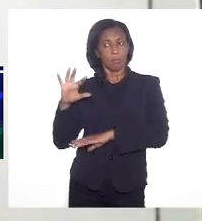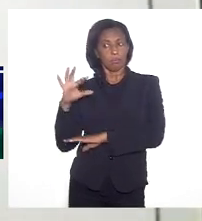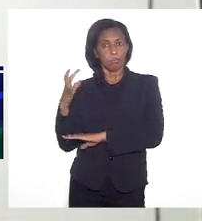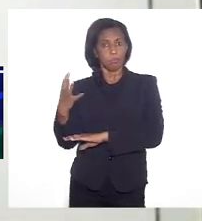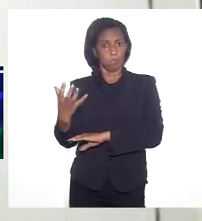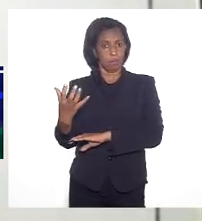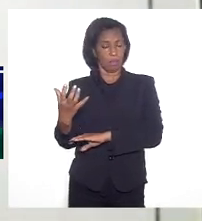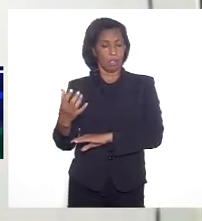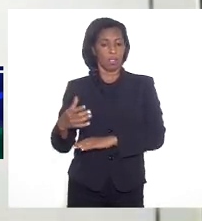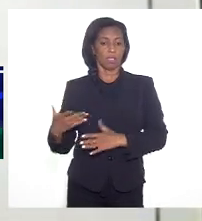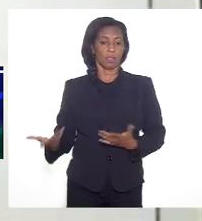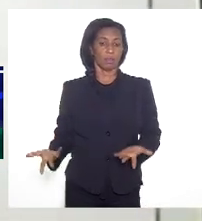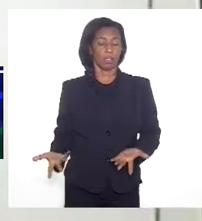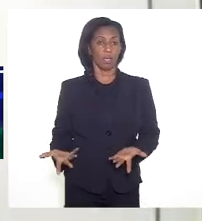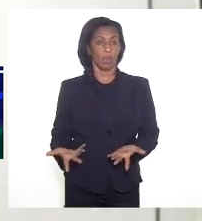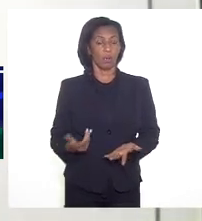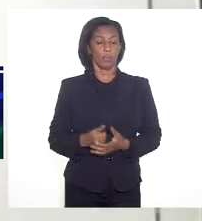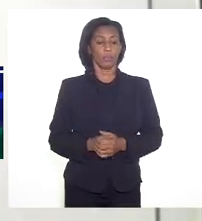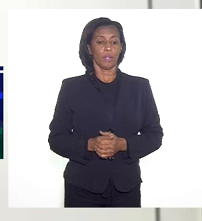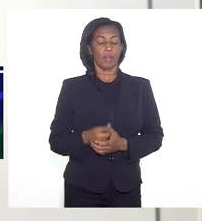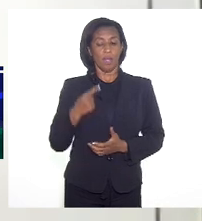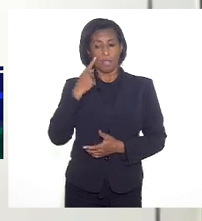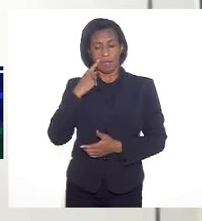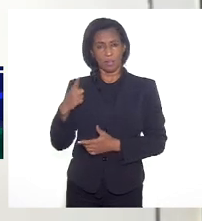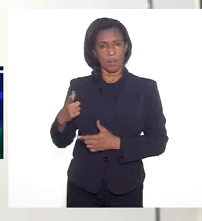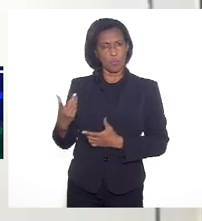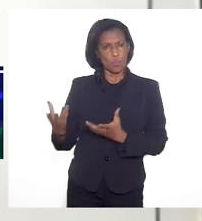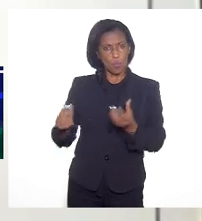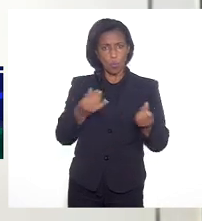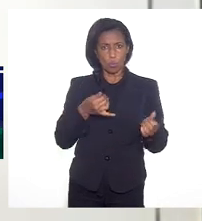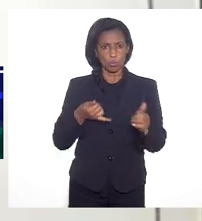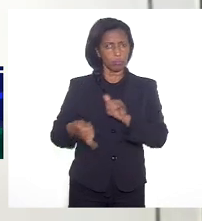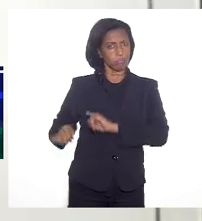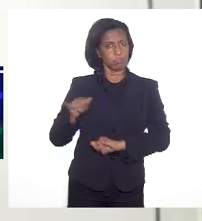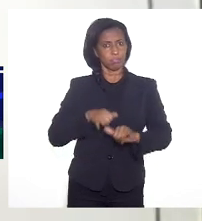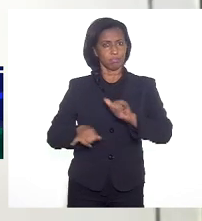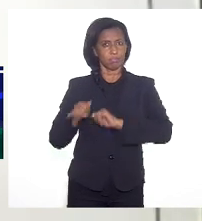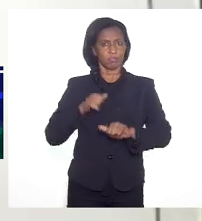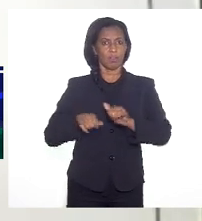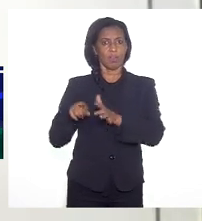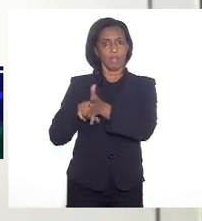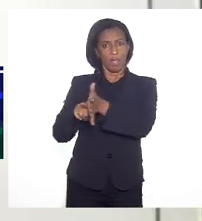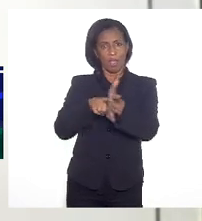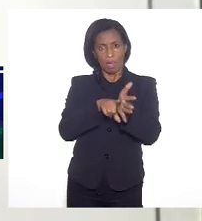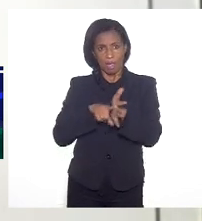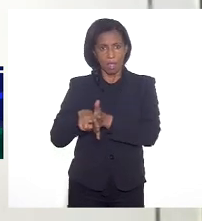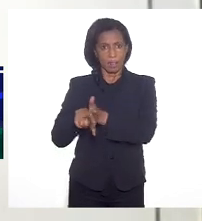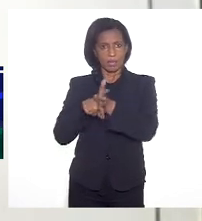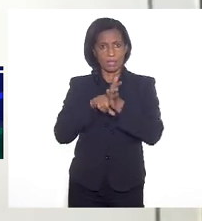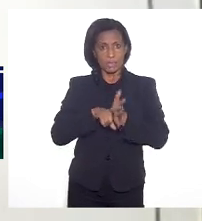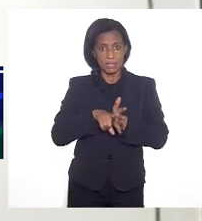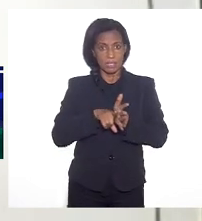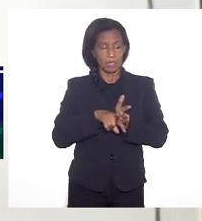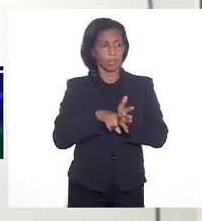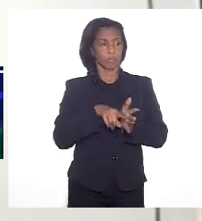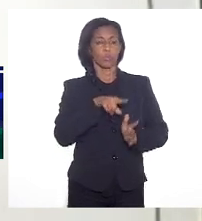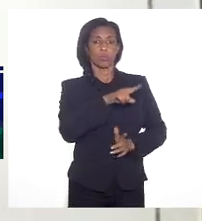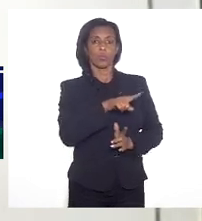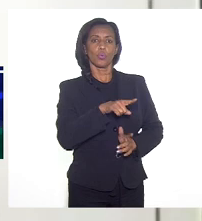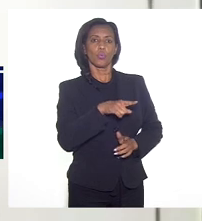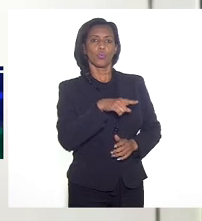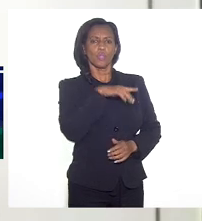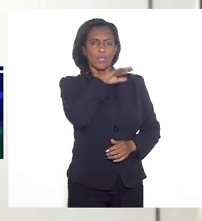a PESAGRO conta com o único laboratório do estado do Rio de Janeiro que realiza exame de raivas dos herbívoros